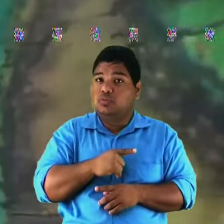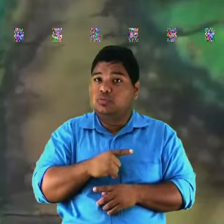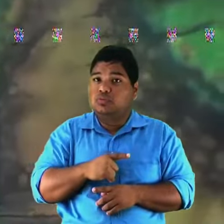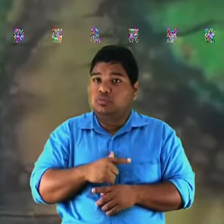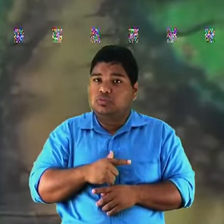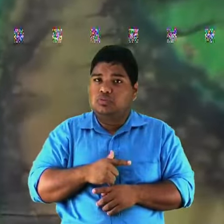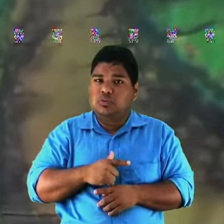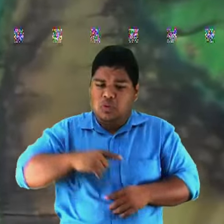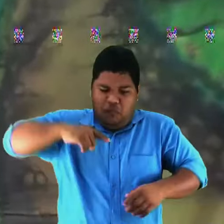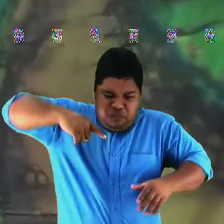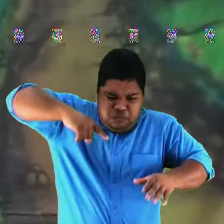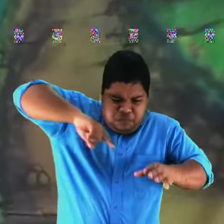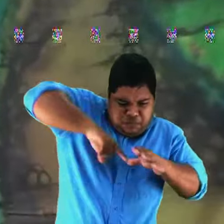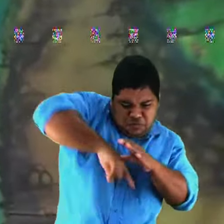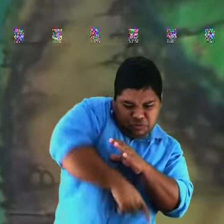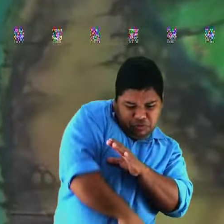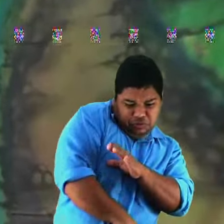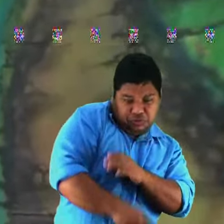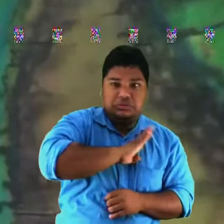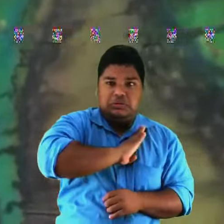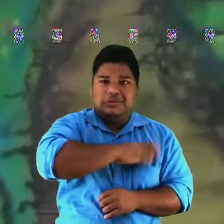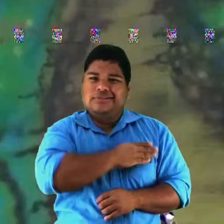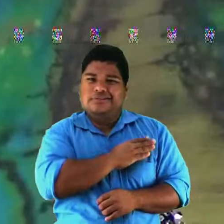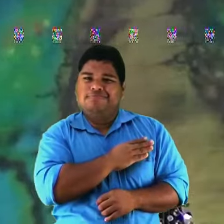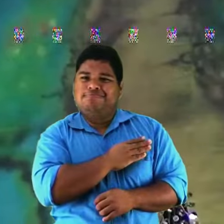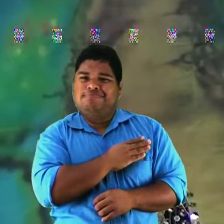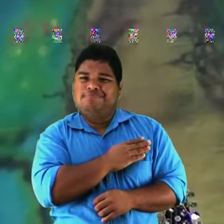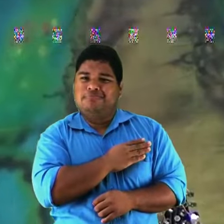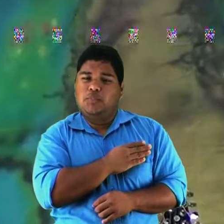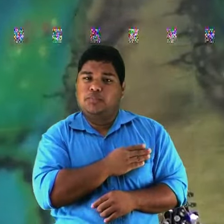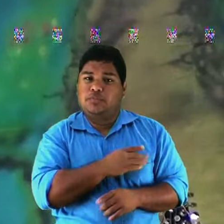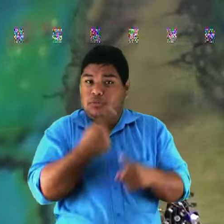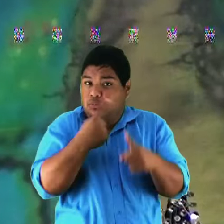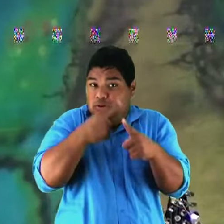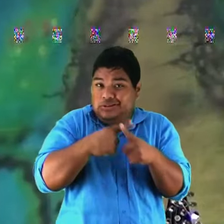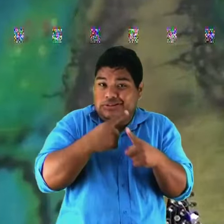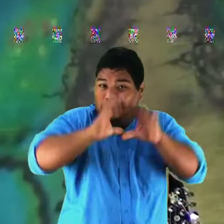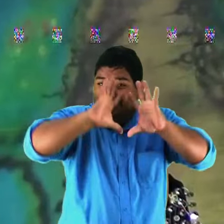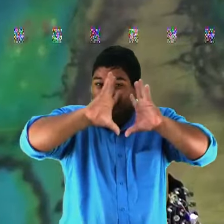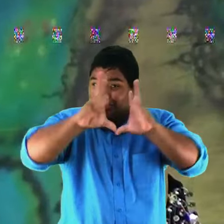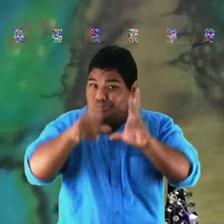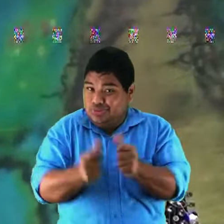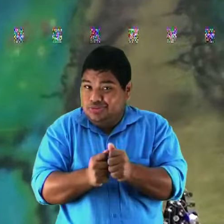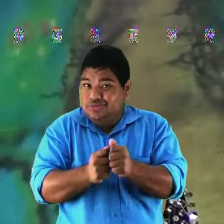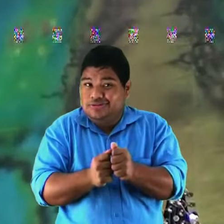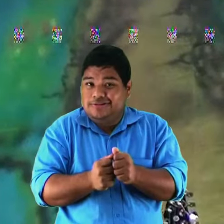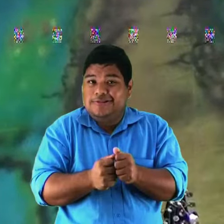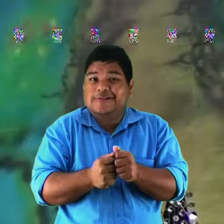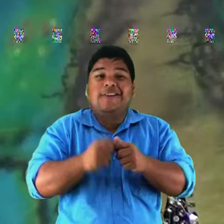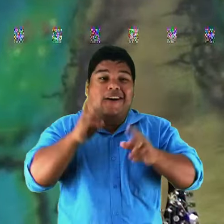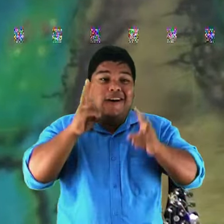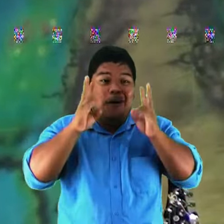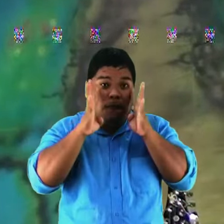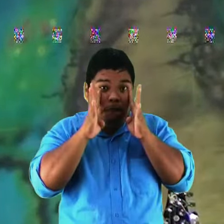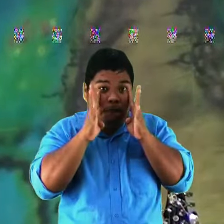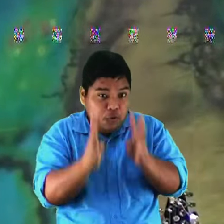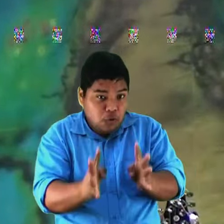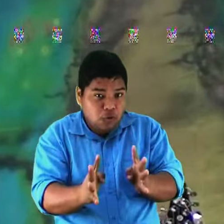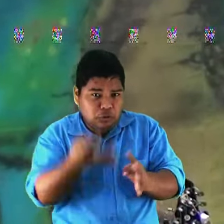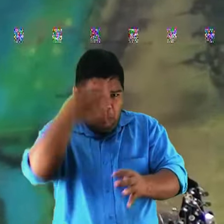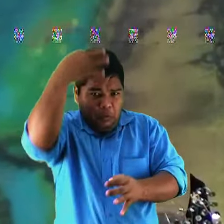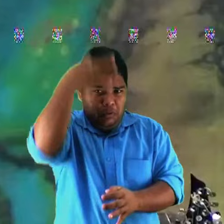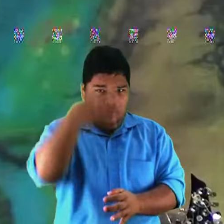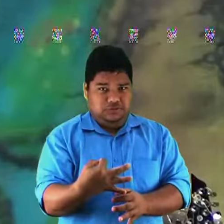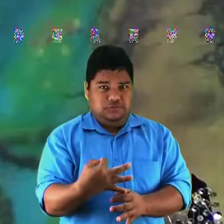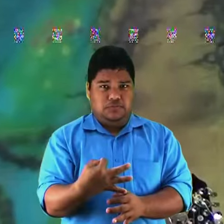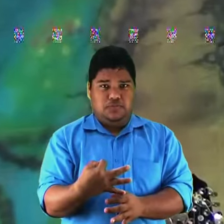coração? Porque isso tem tudo a ver com foco. O foco correto são